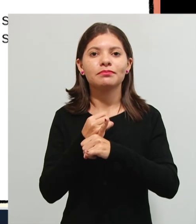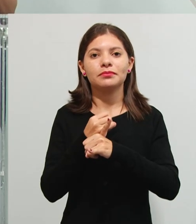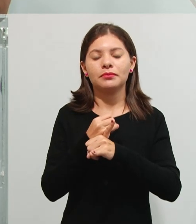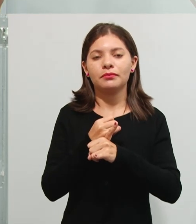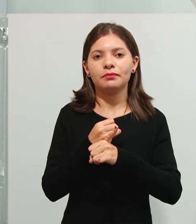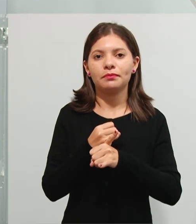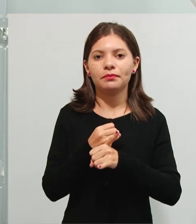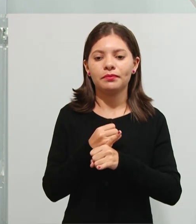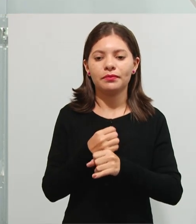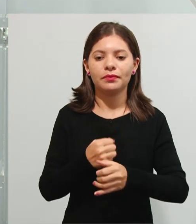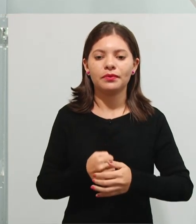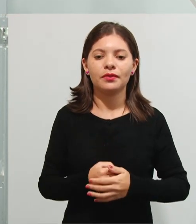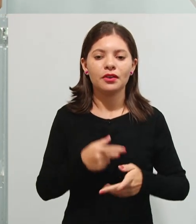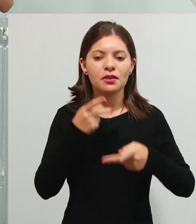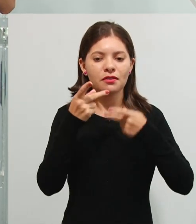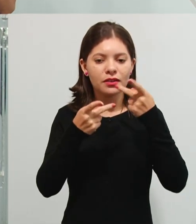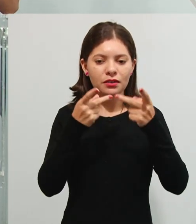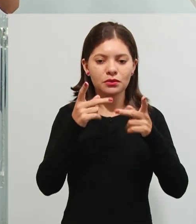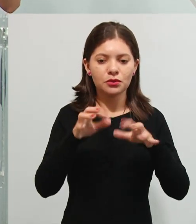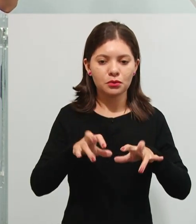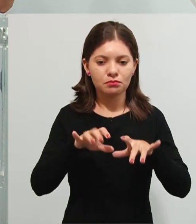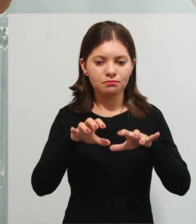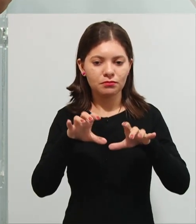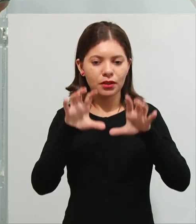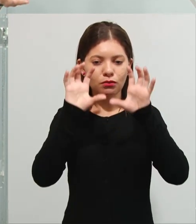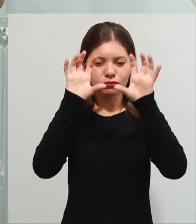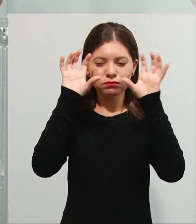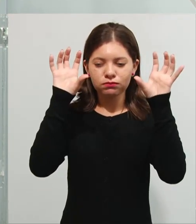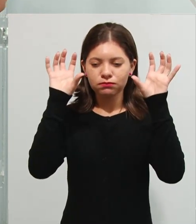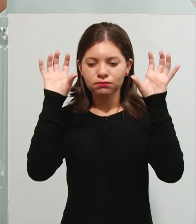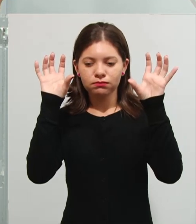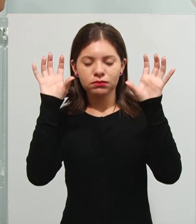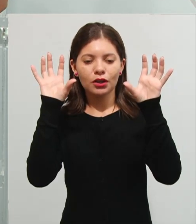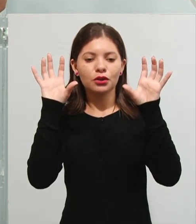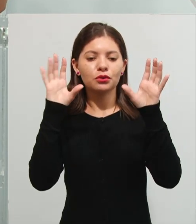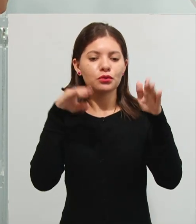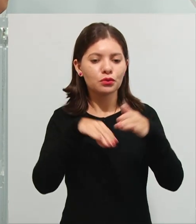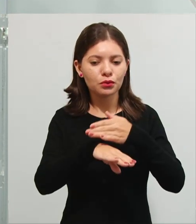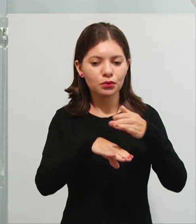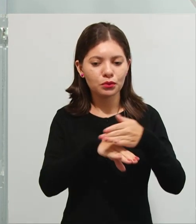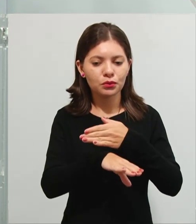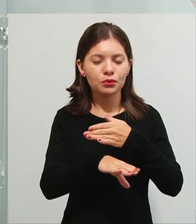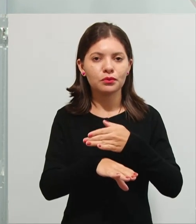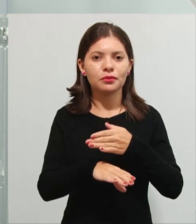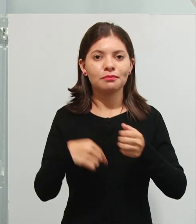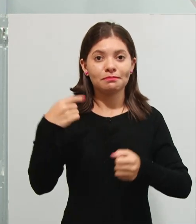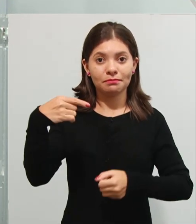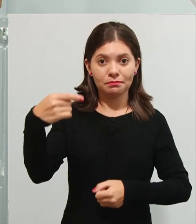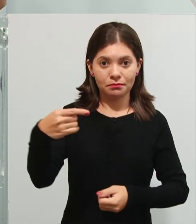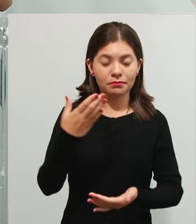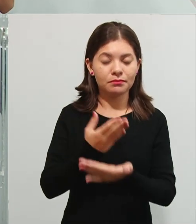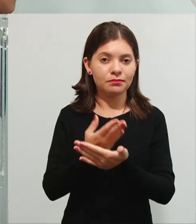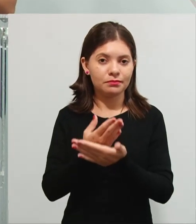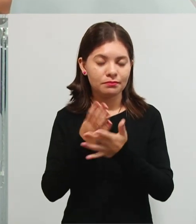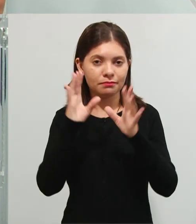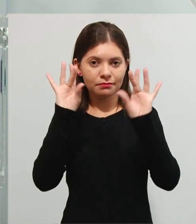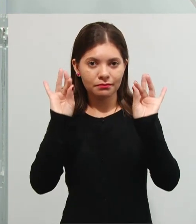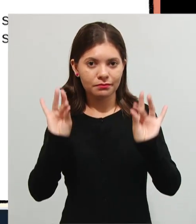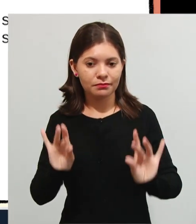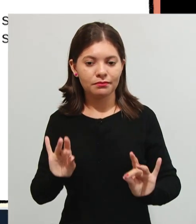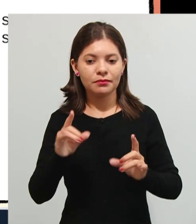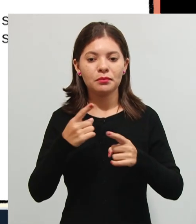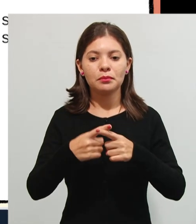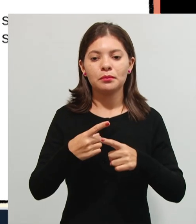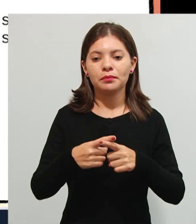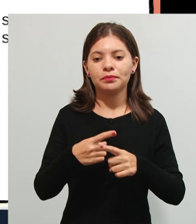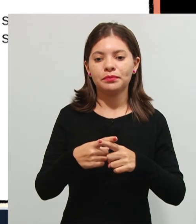Então, a gente utiliza ele usando os recursos da internet. Quando a gente estiver falando de computação em nuvem, a gente vai